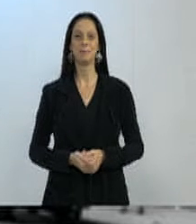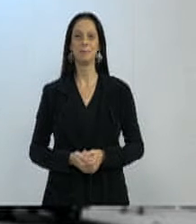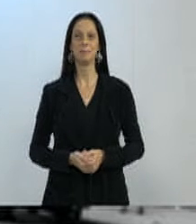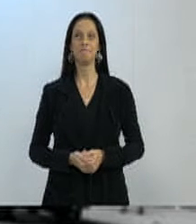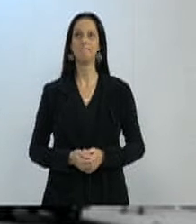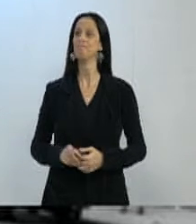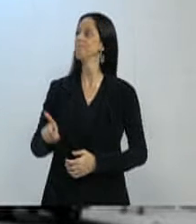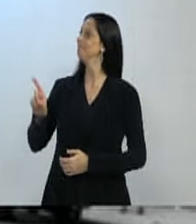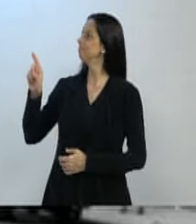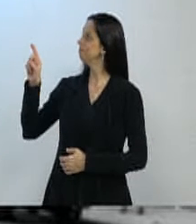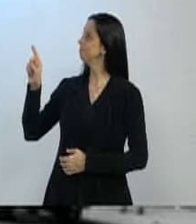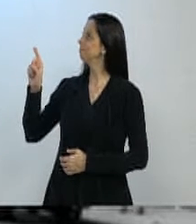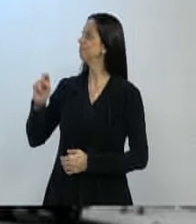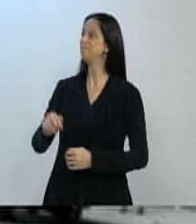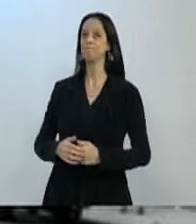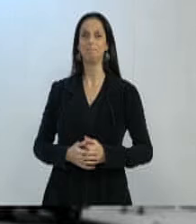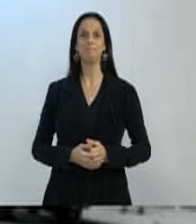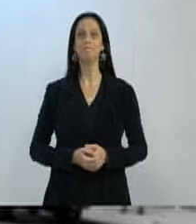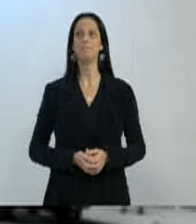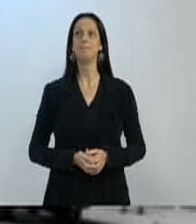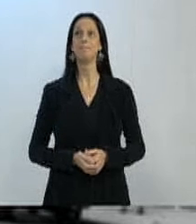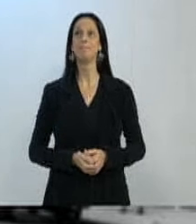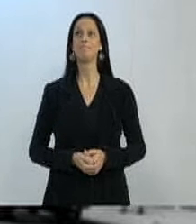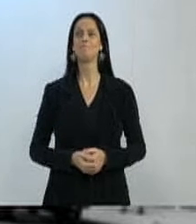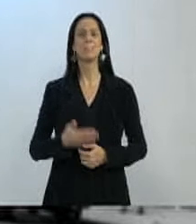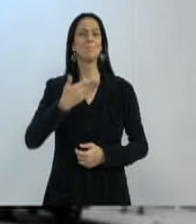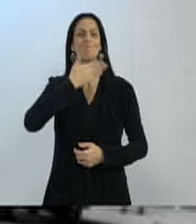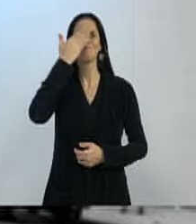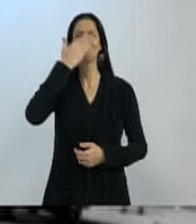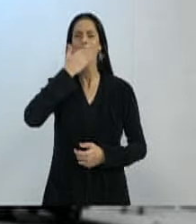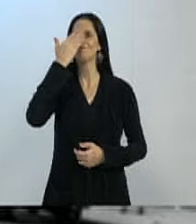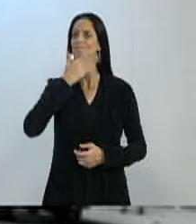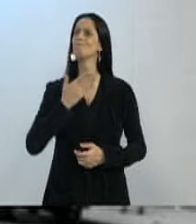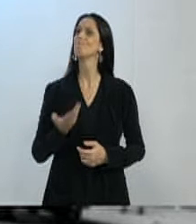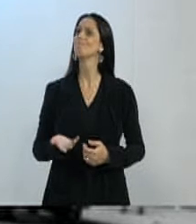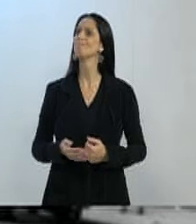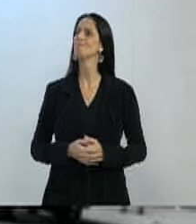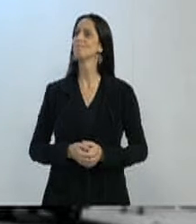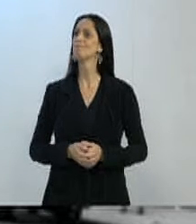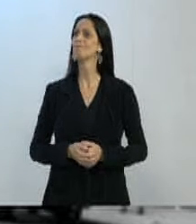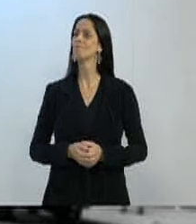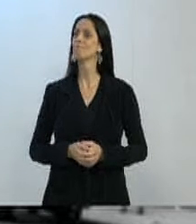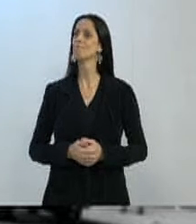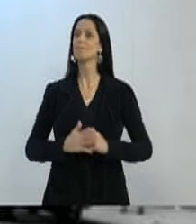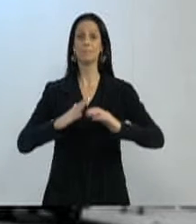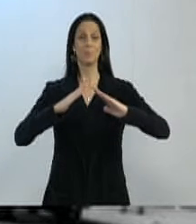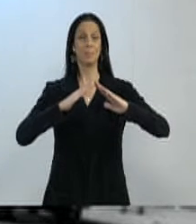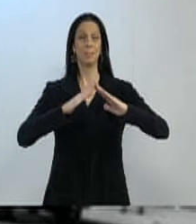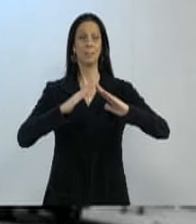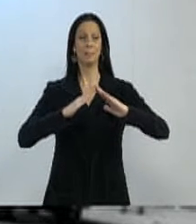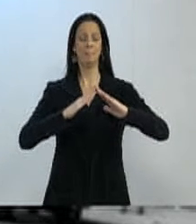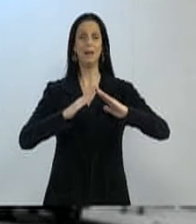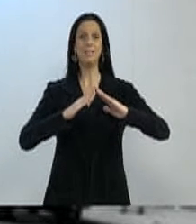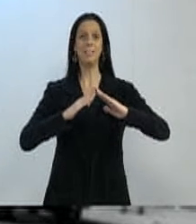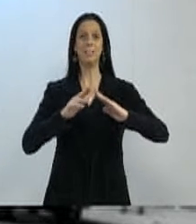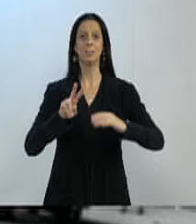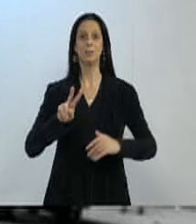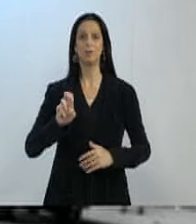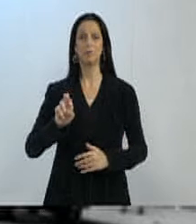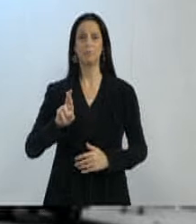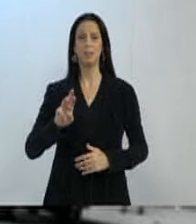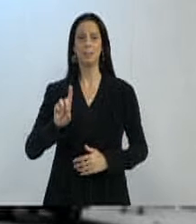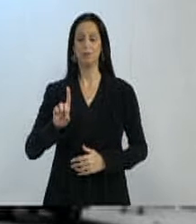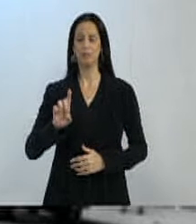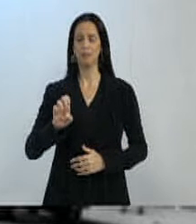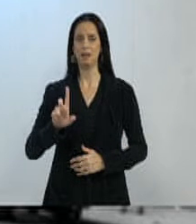Aqui também, não está aparecendo ali a casa Wetterli, que é a verdinha